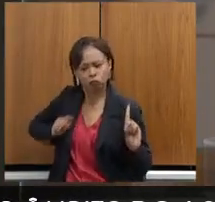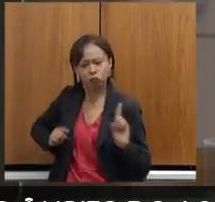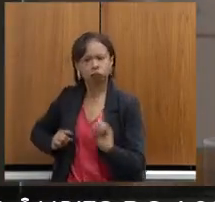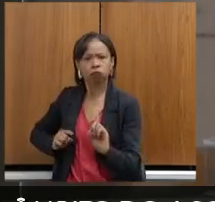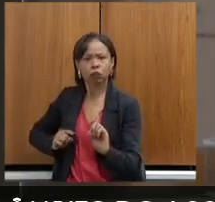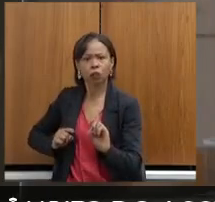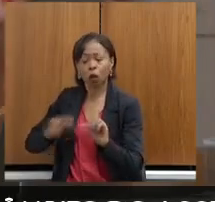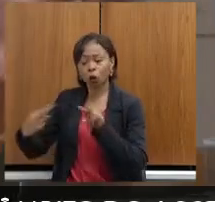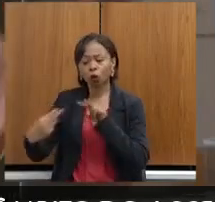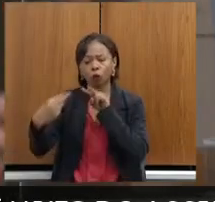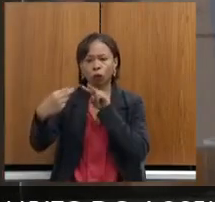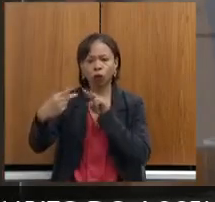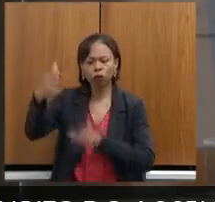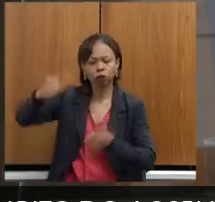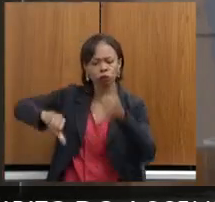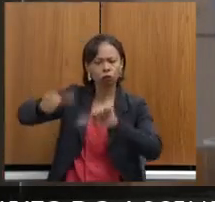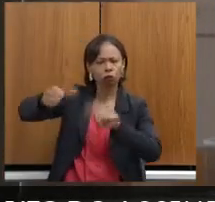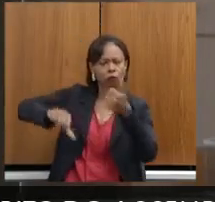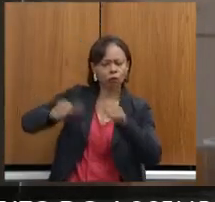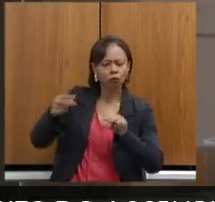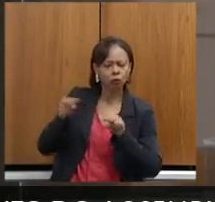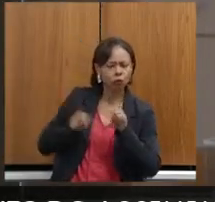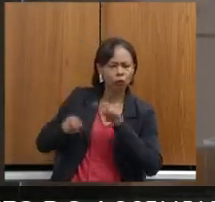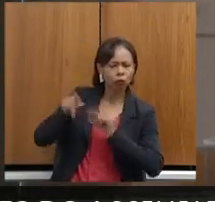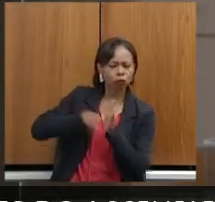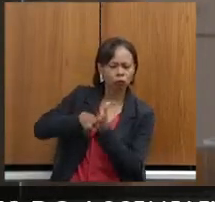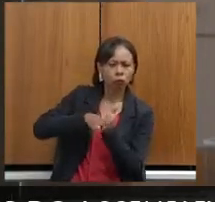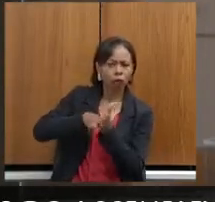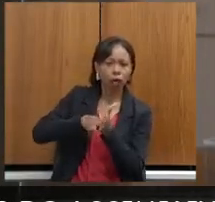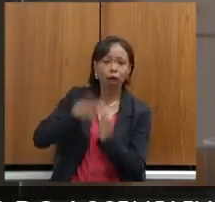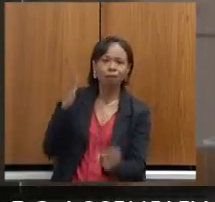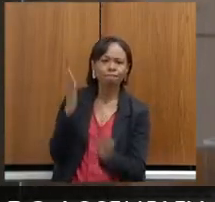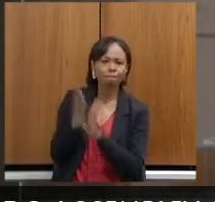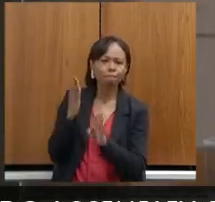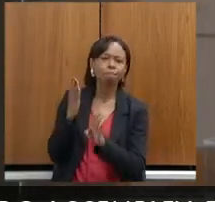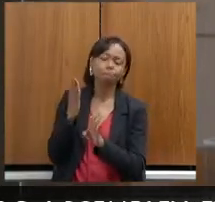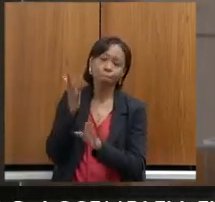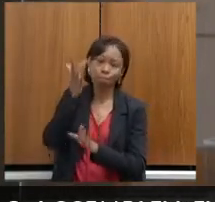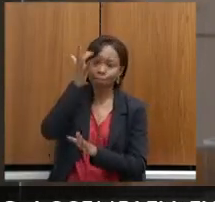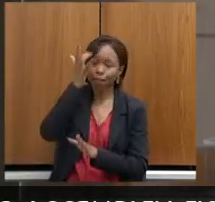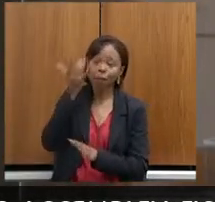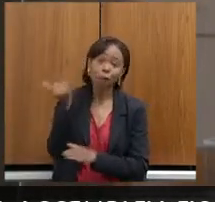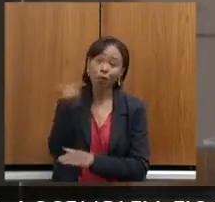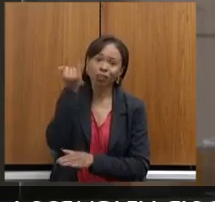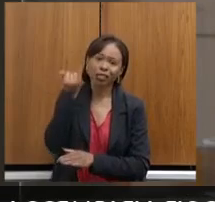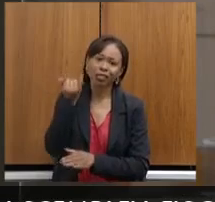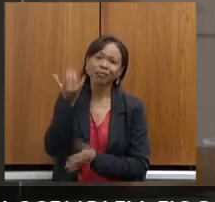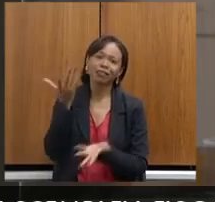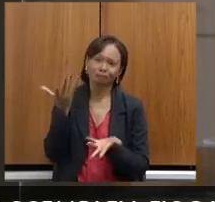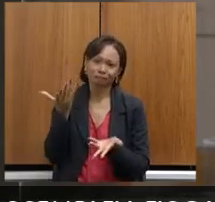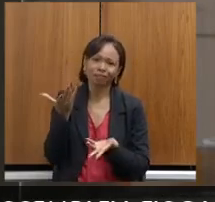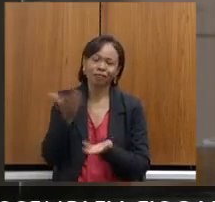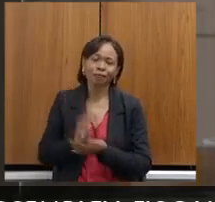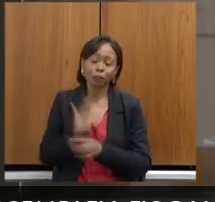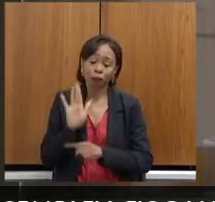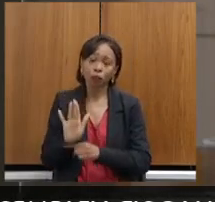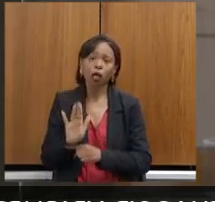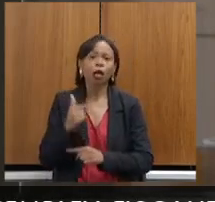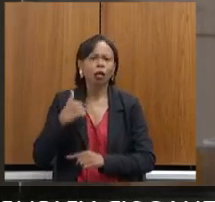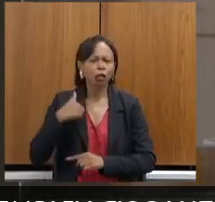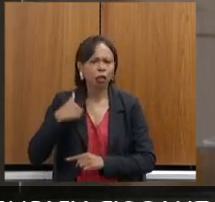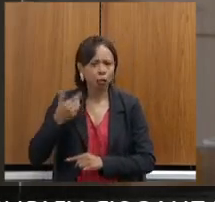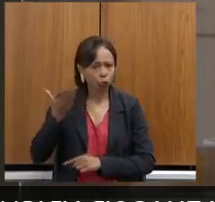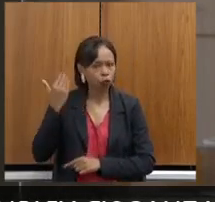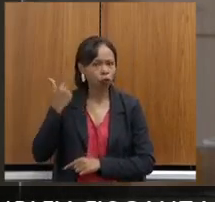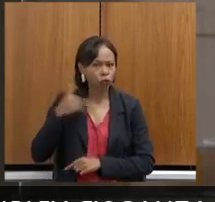Olho no Olho o azedo caso concreto muitas vezes deixam que é injustiças aconteçam né Eu já